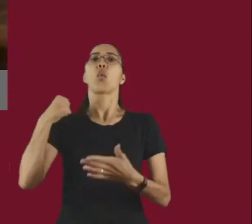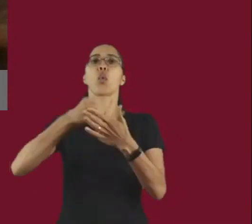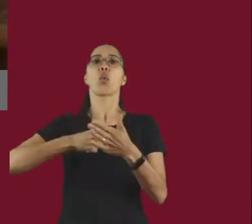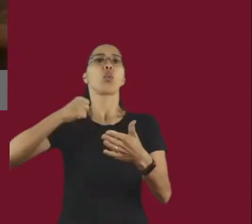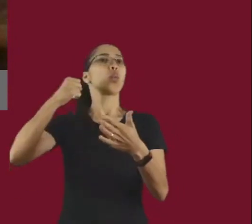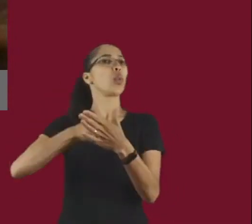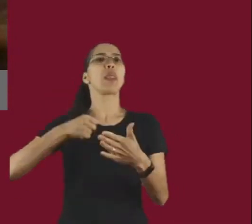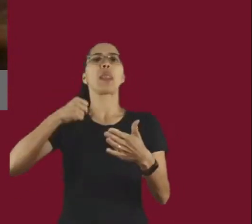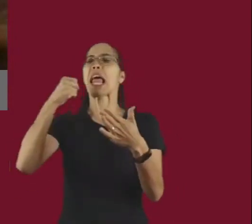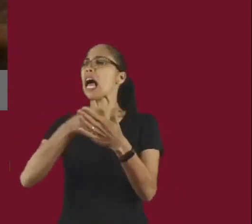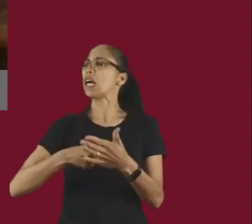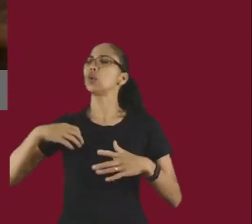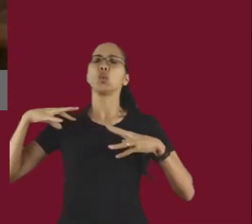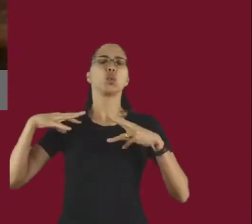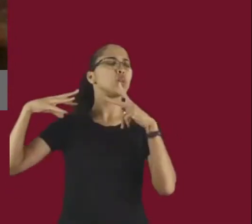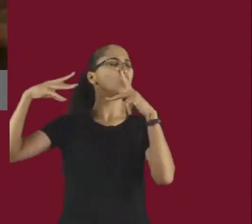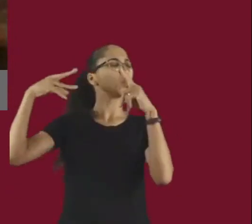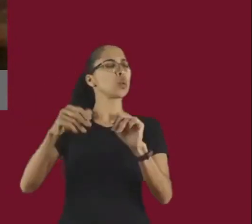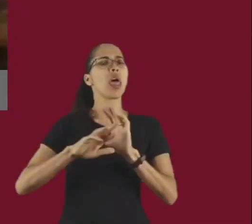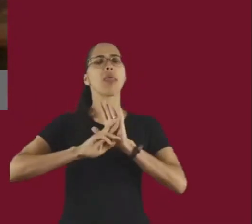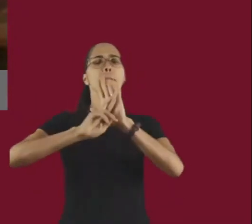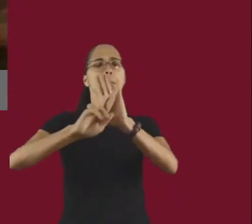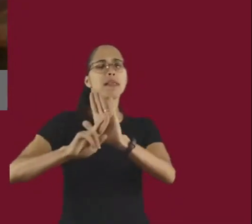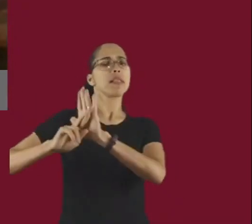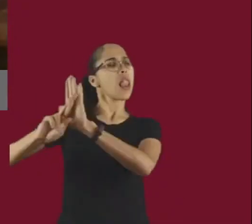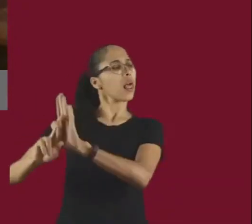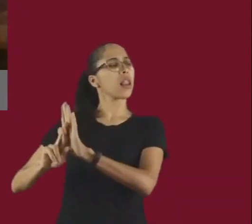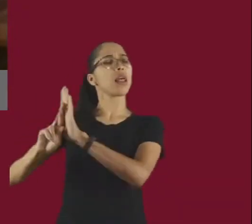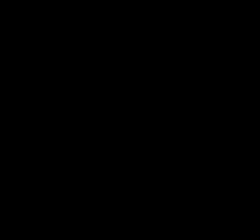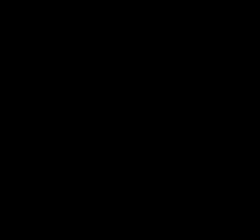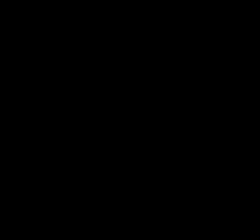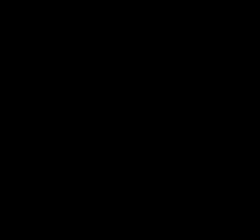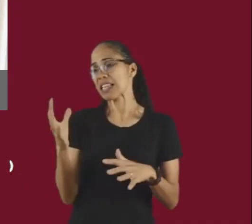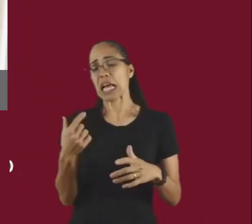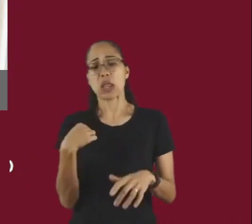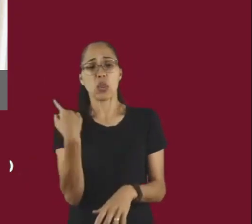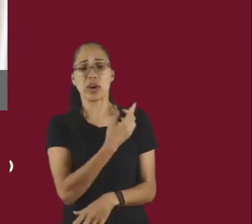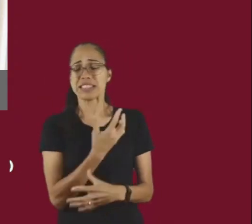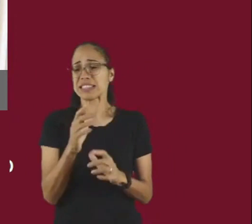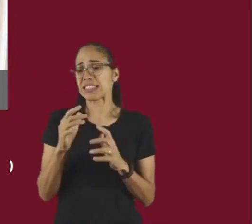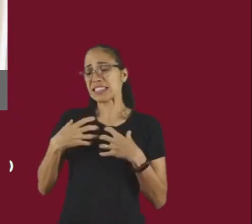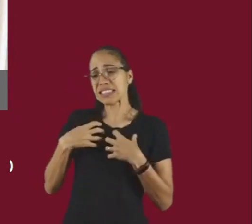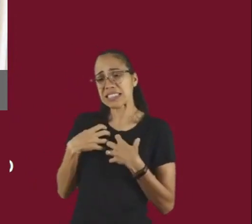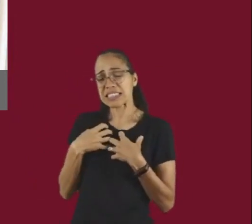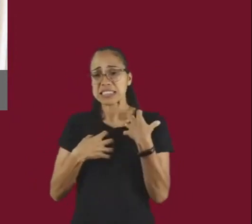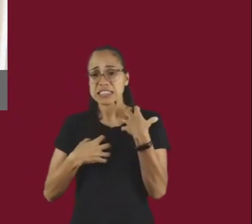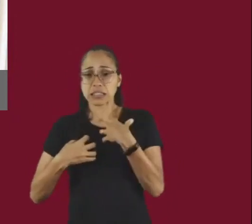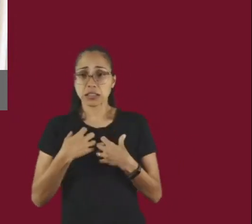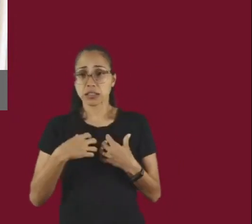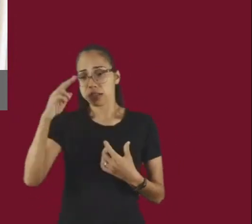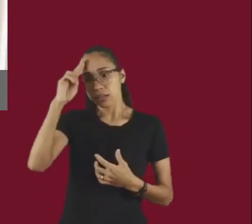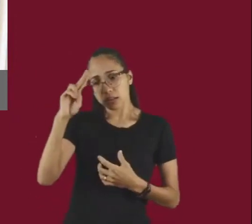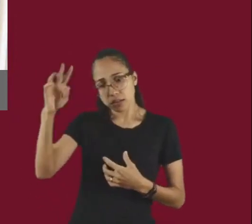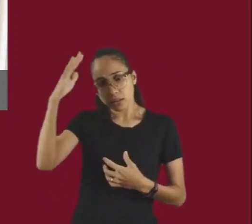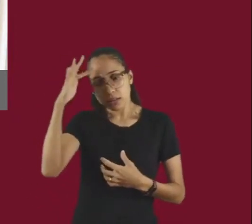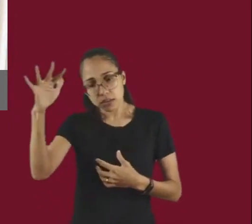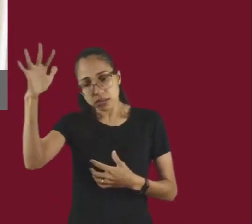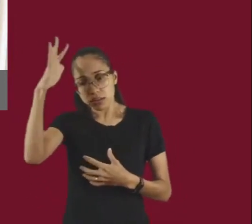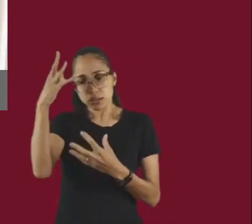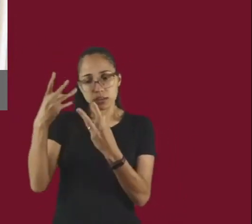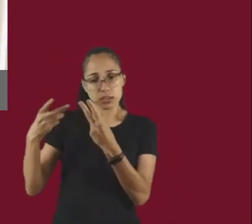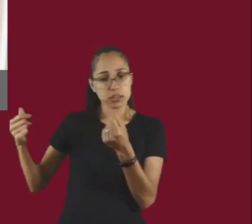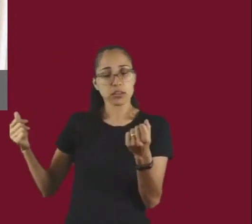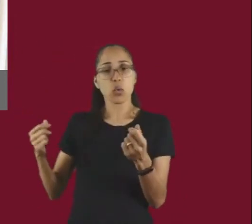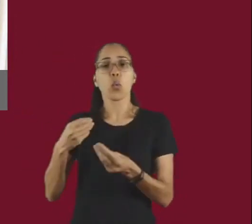lutar em todas as frentes, porque senão é isso, a gente vai morrer. Como é possível recriar uma